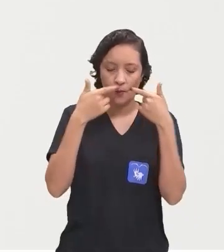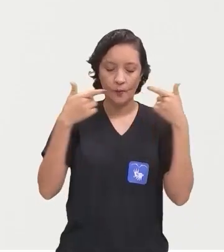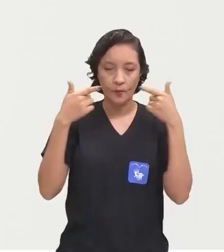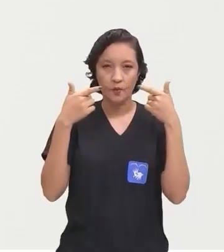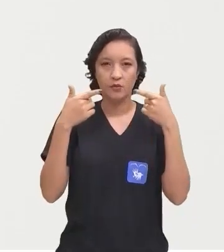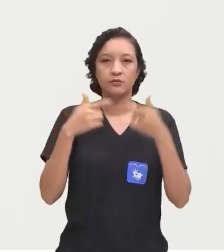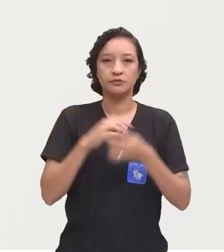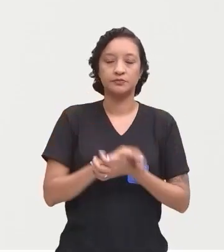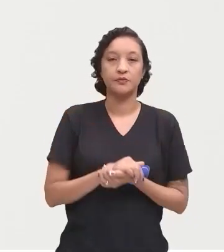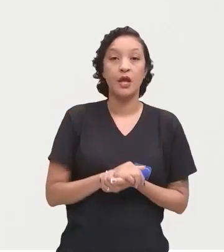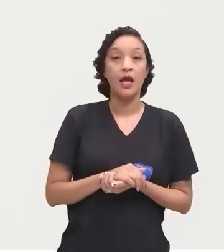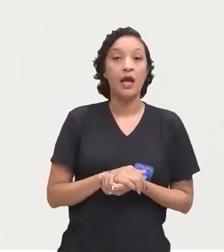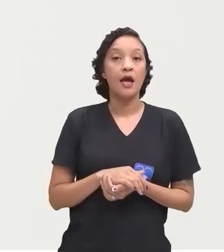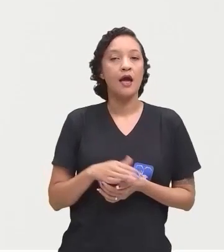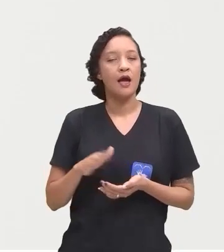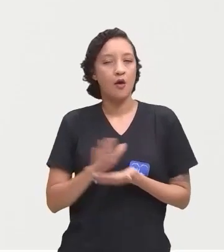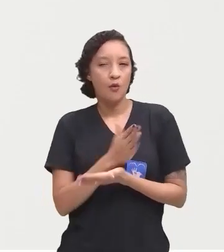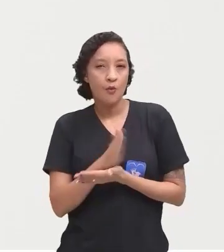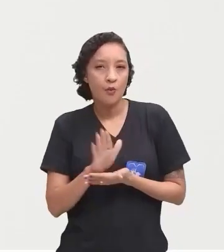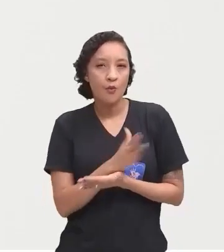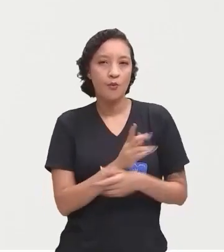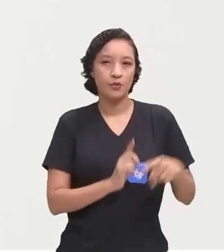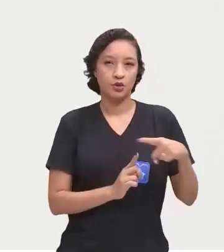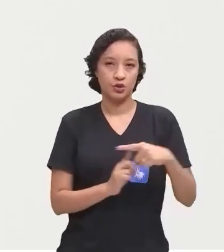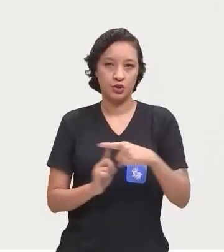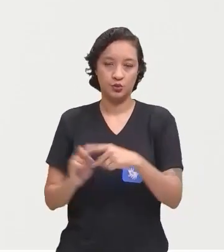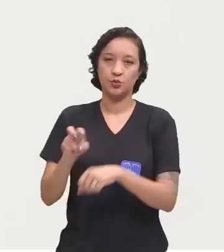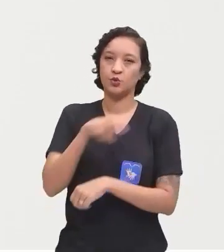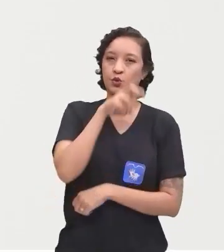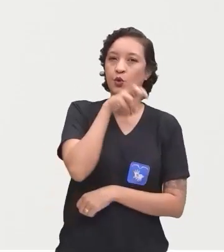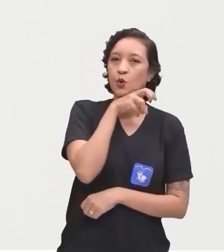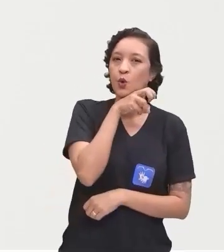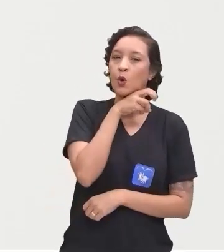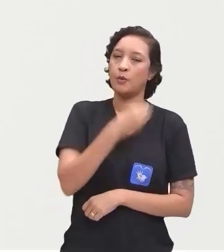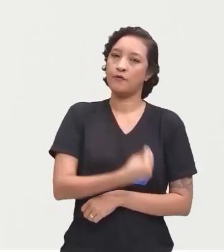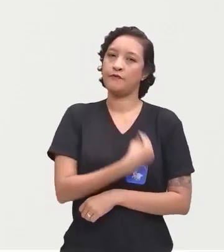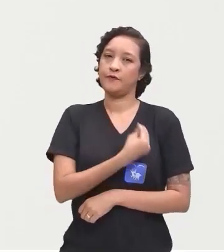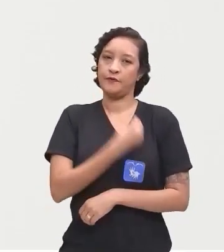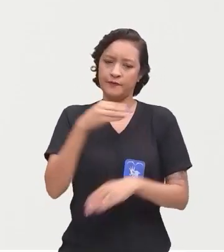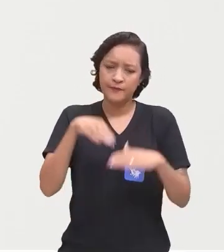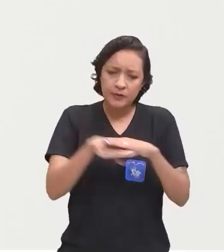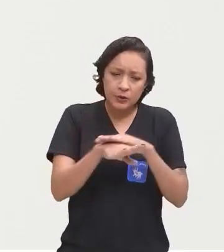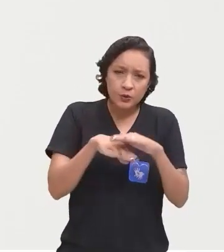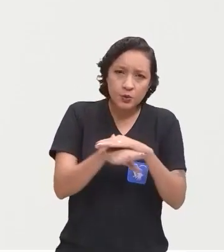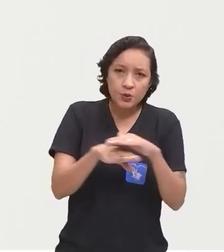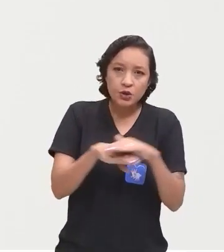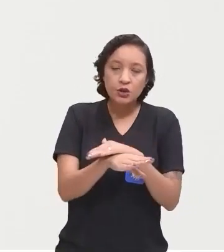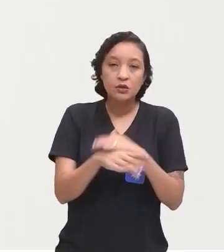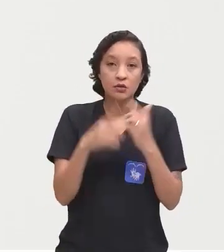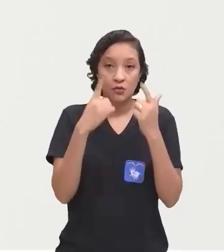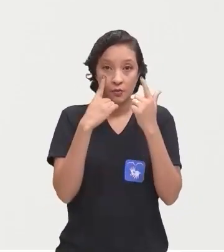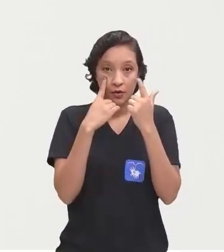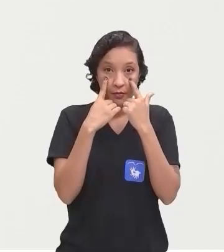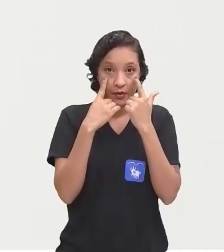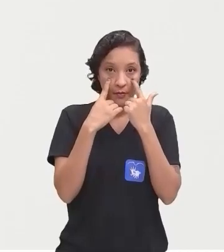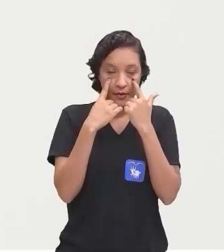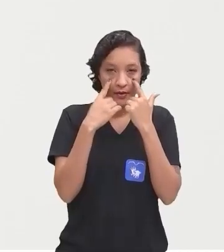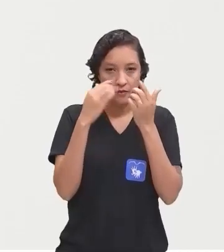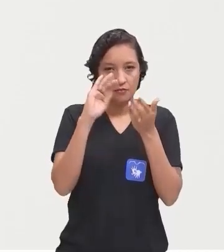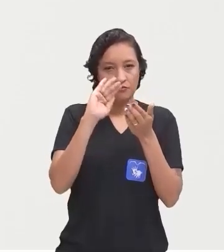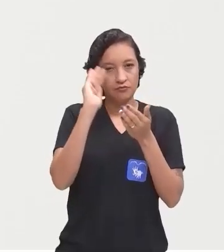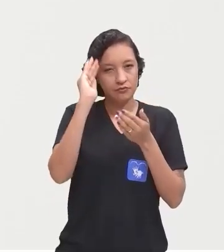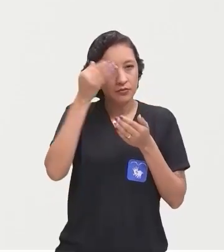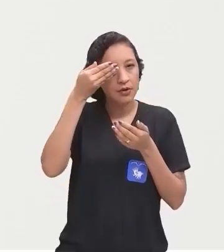algumas espécies de cobras que vivem em tocas, os olhos são pequenos e cobertos pelas escamas da cabeça.